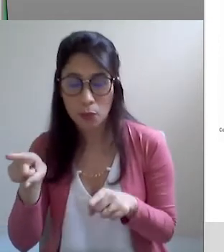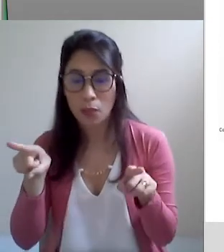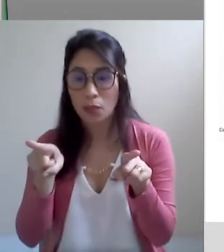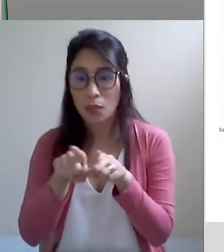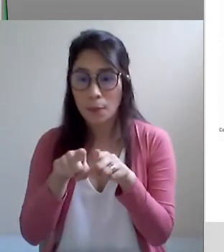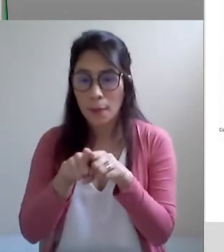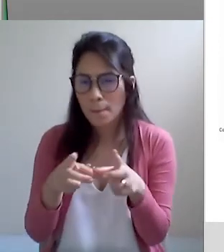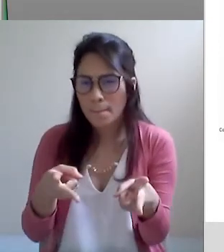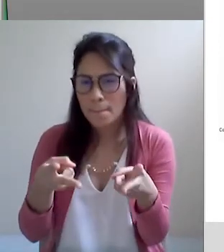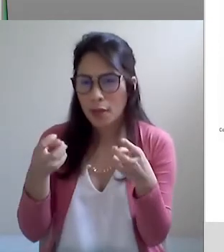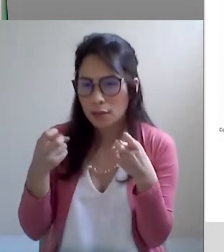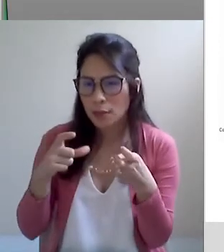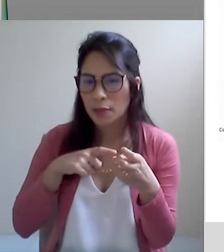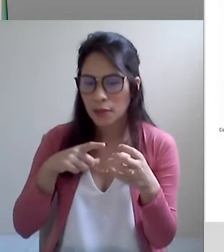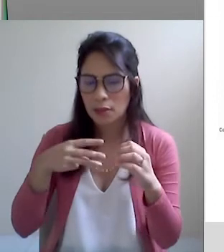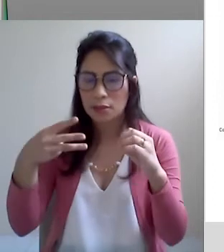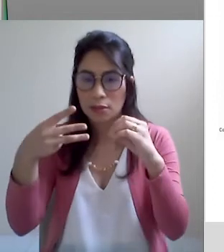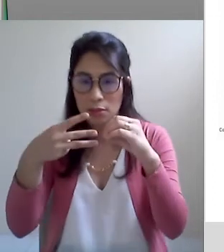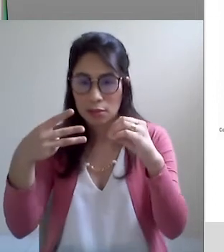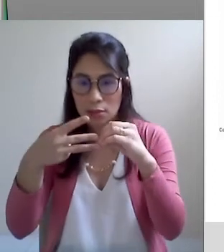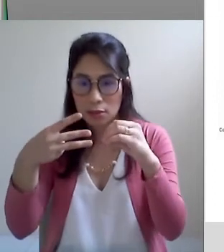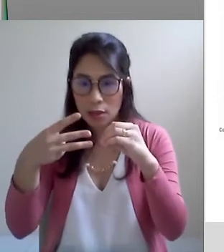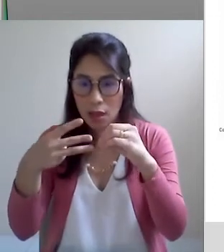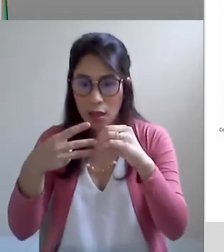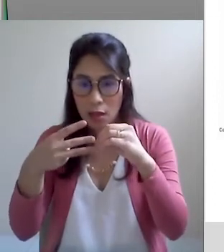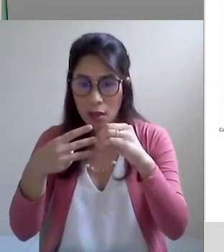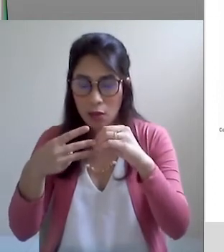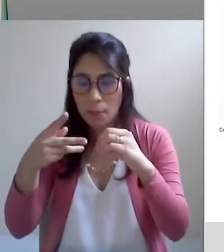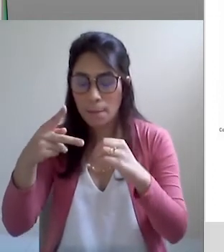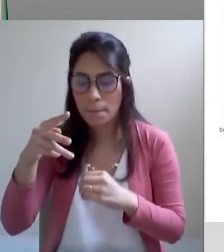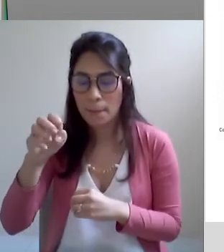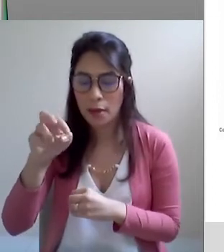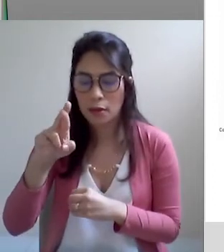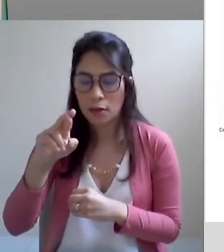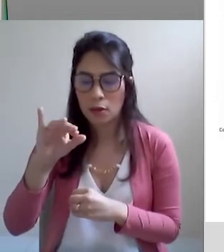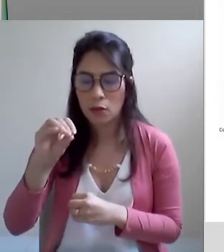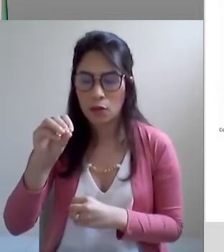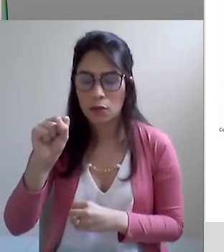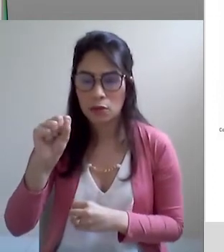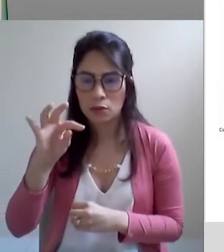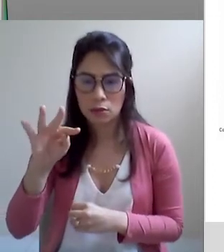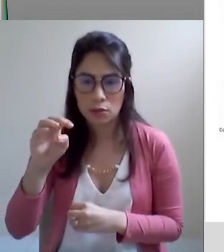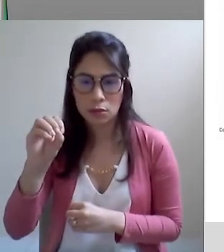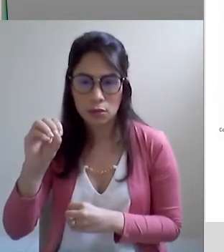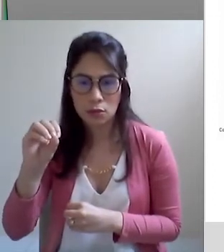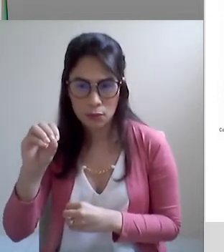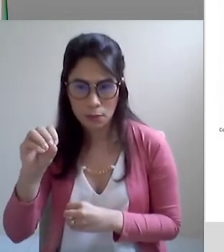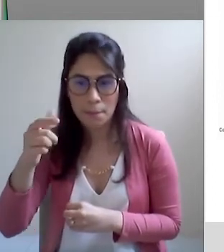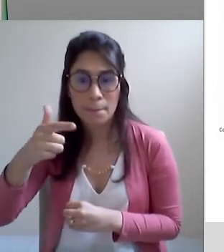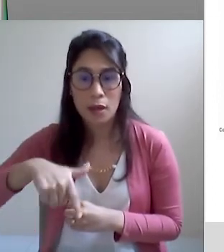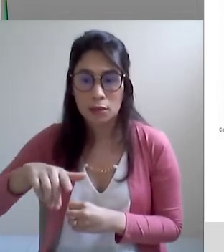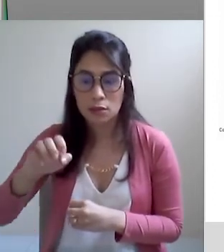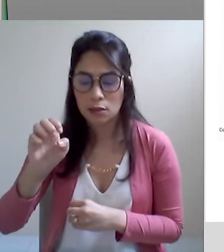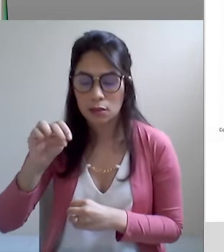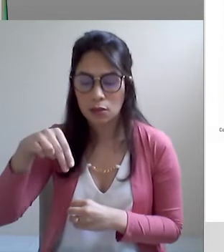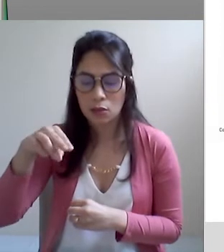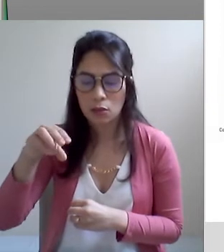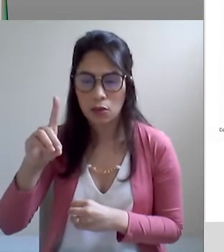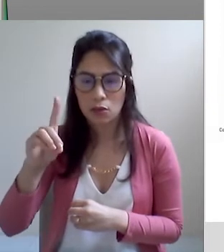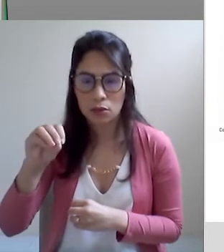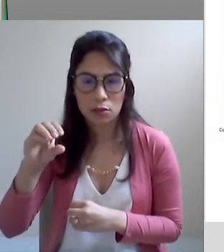Observa-se ainda a formação de células do periósteo e do endósteo, a serem discutidas mais